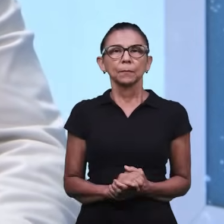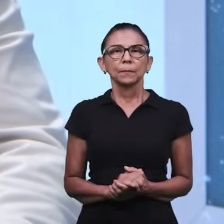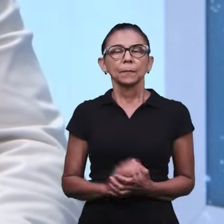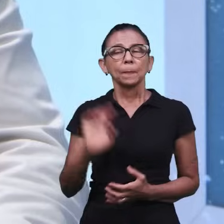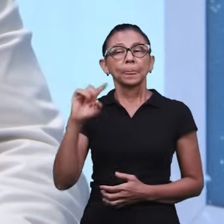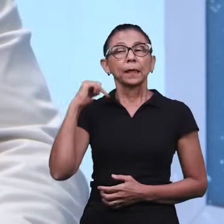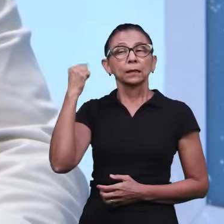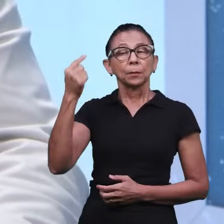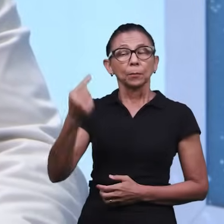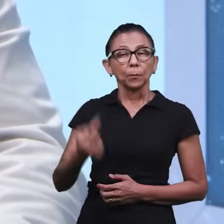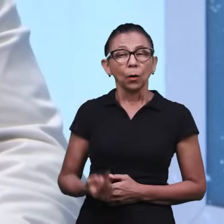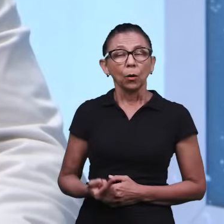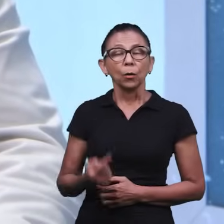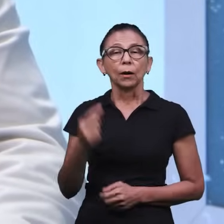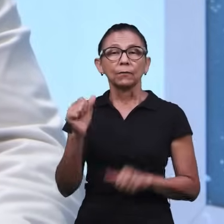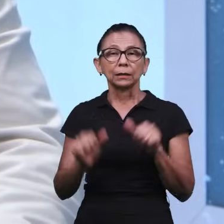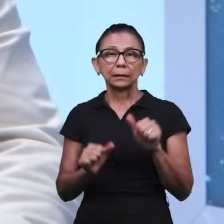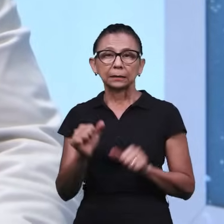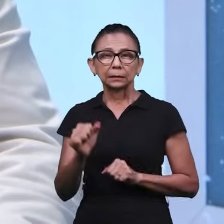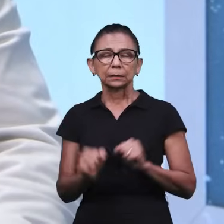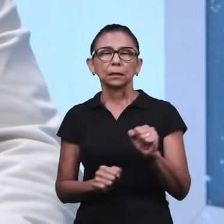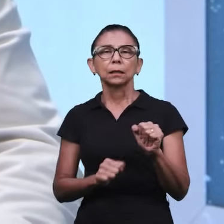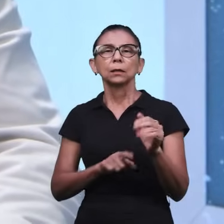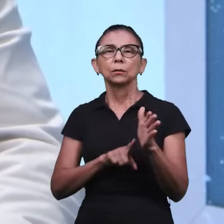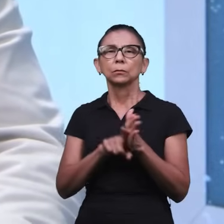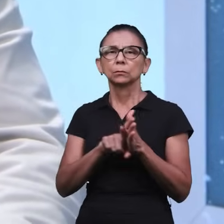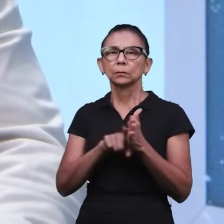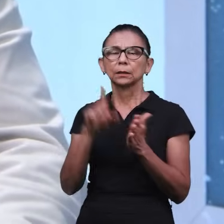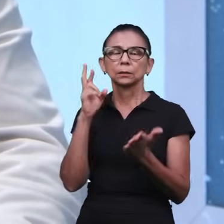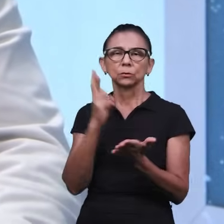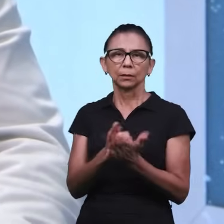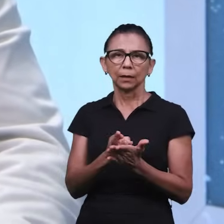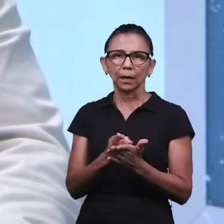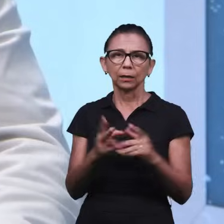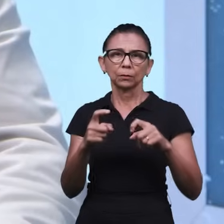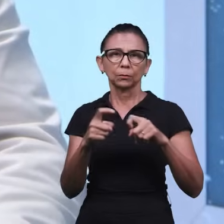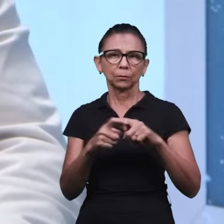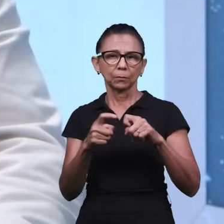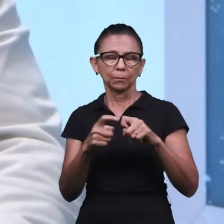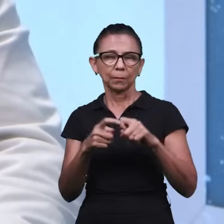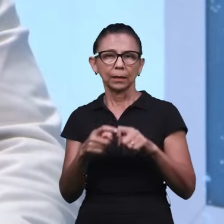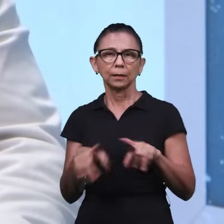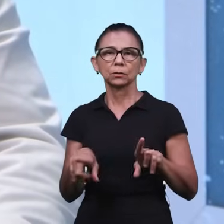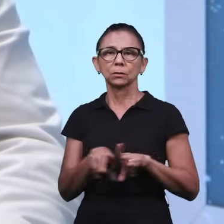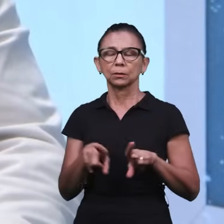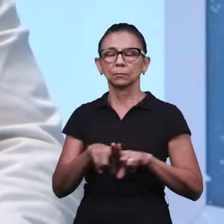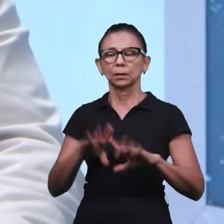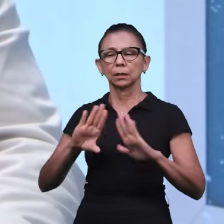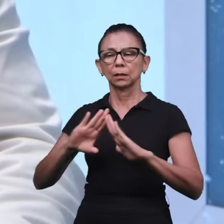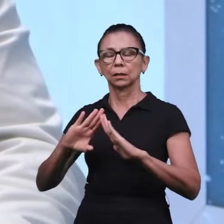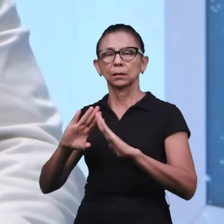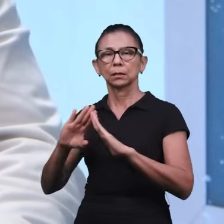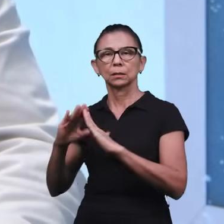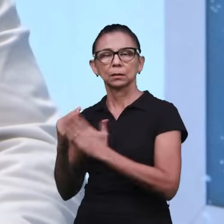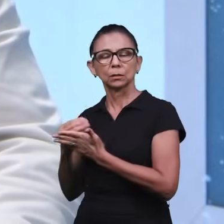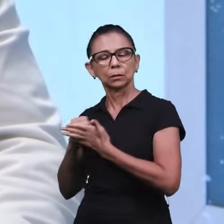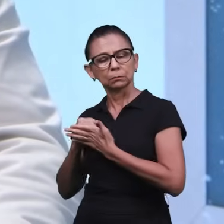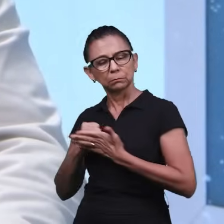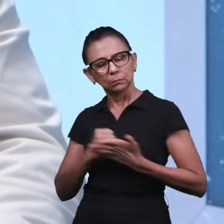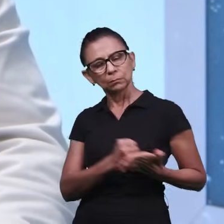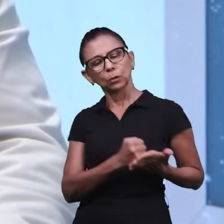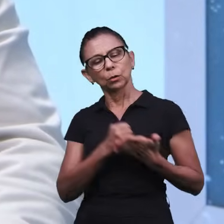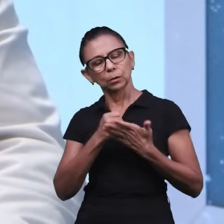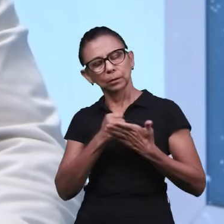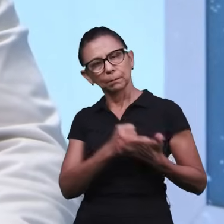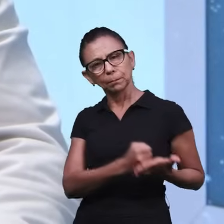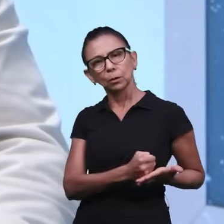veio o diagnóstico, que veio o laudo tal, do médico, e aí a escola também nos auxiliou nessa parte durante ali o ensino.